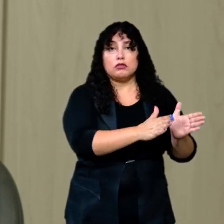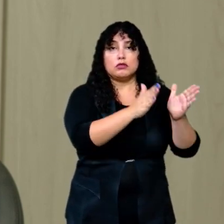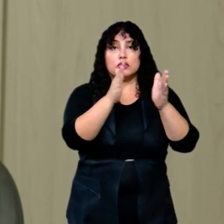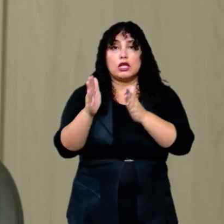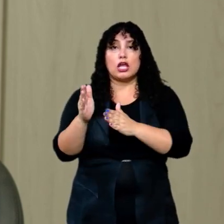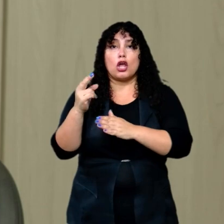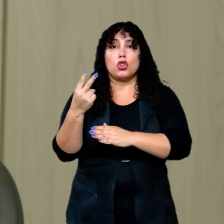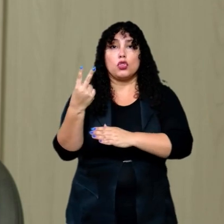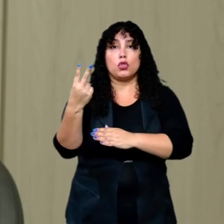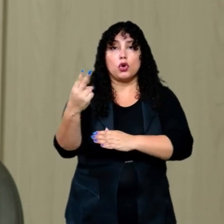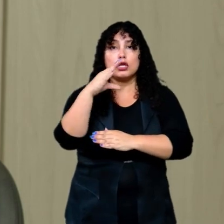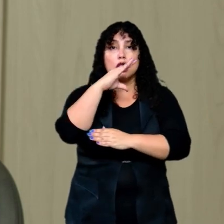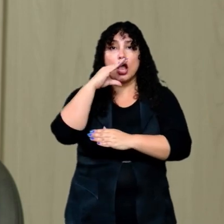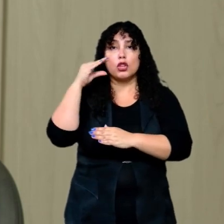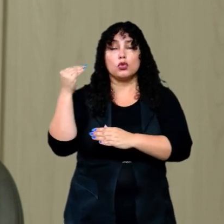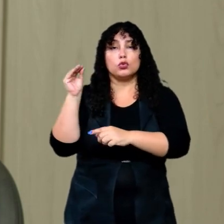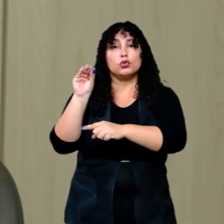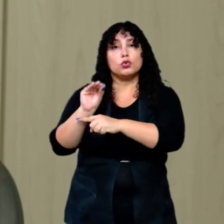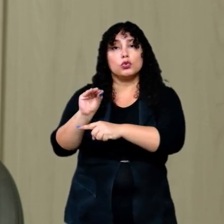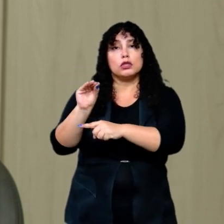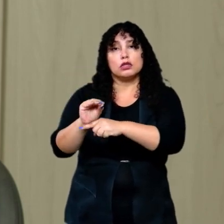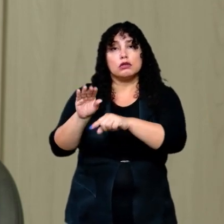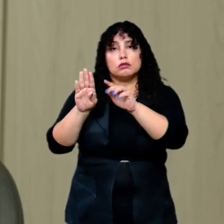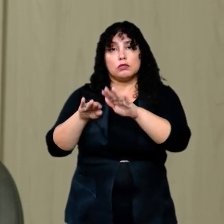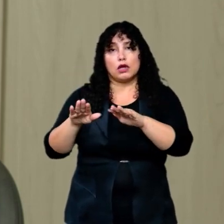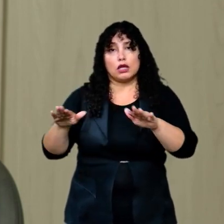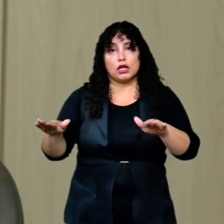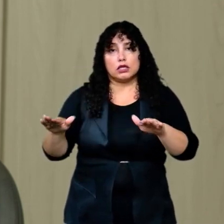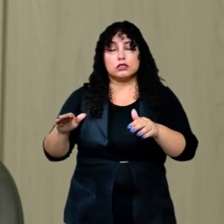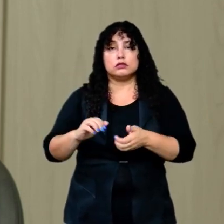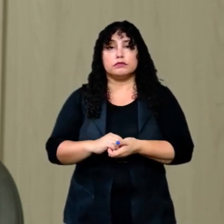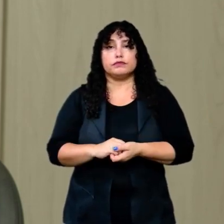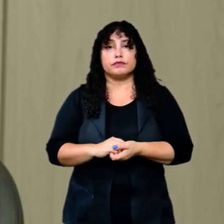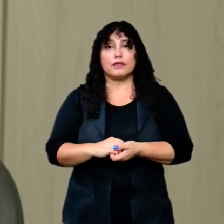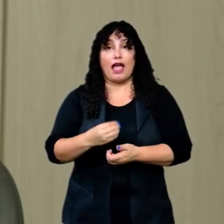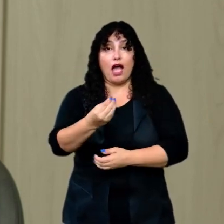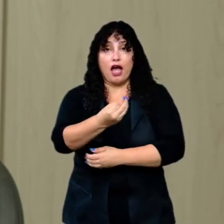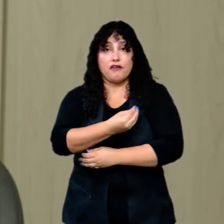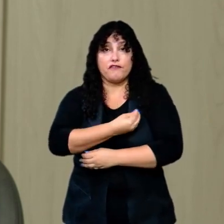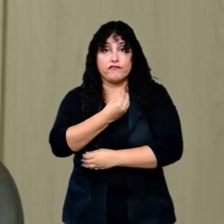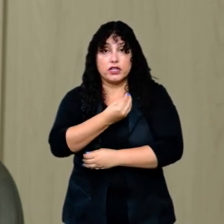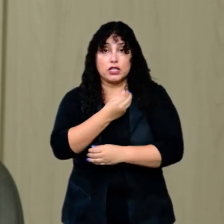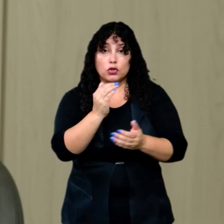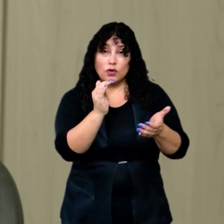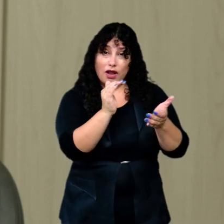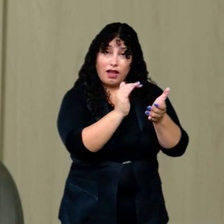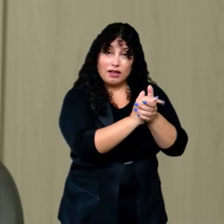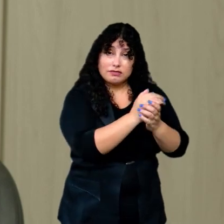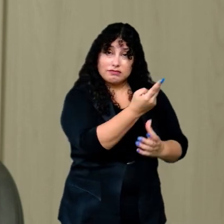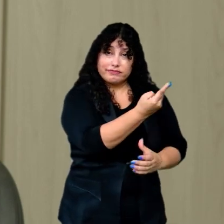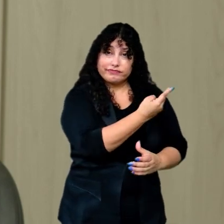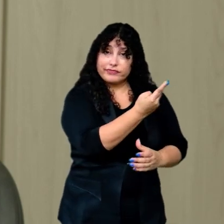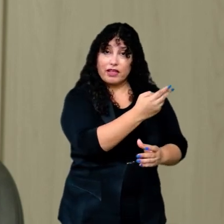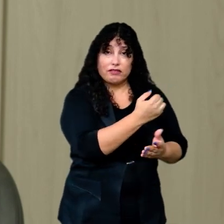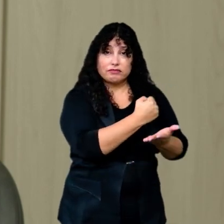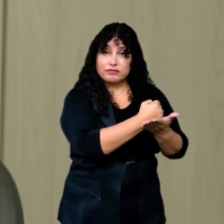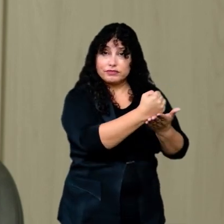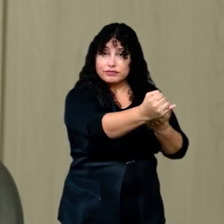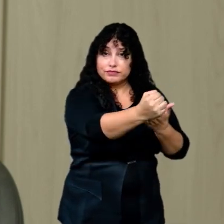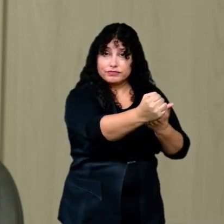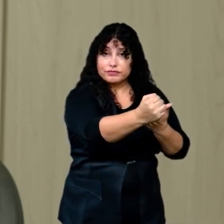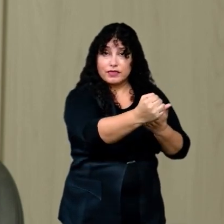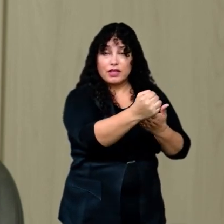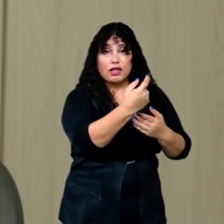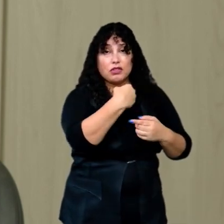2 adultos que estavam tomando conta de uma criança. A vida do casal se foi. Não vou